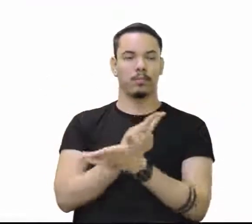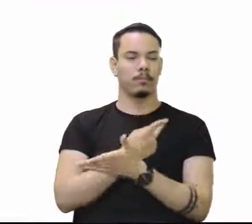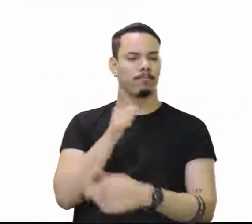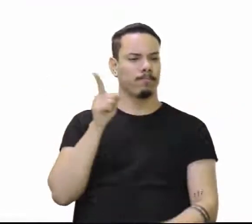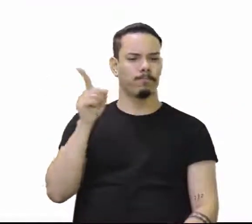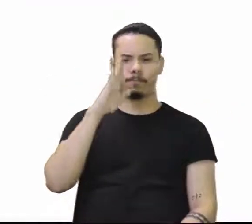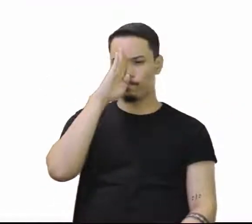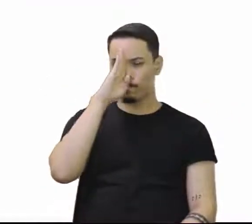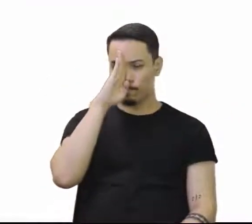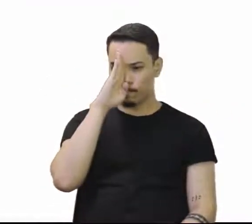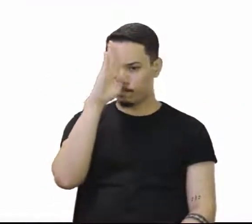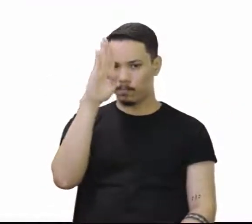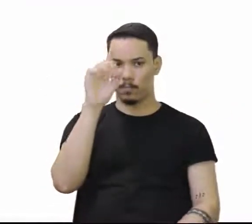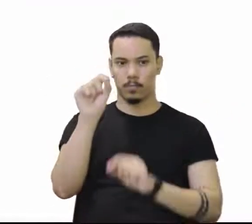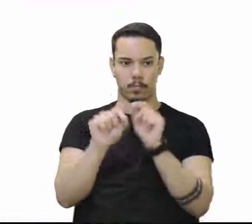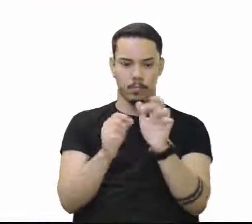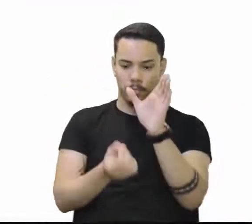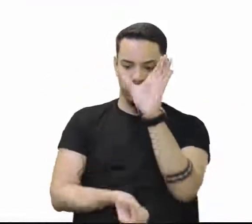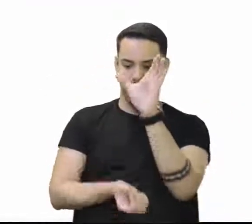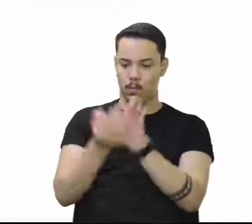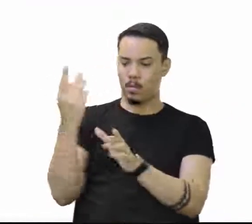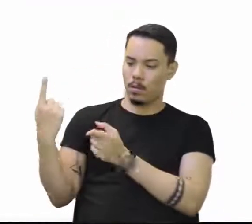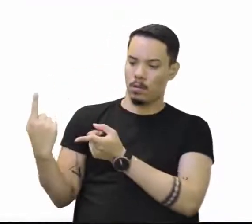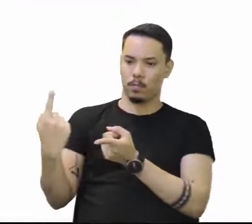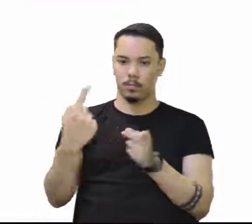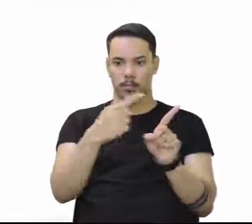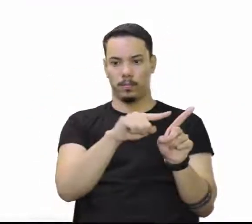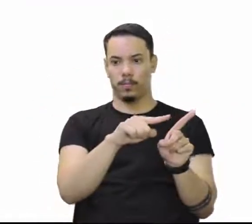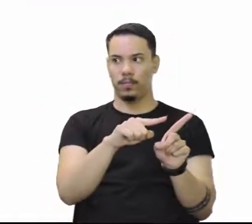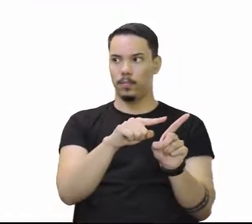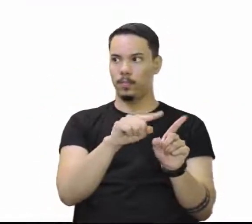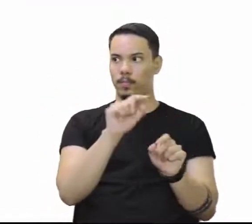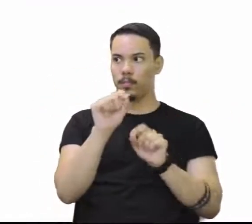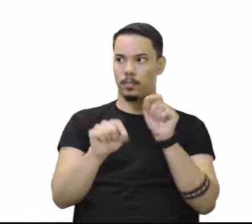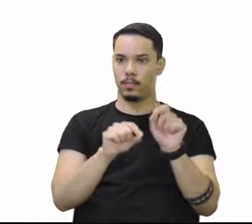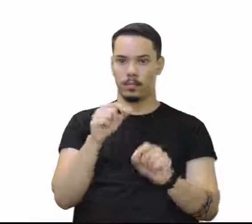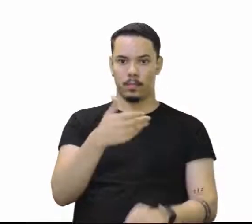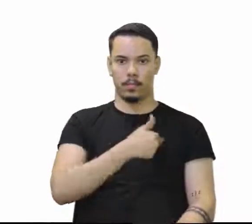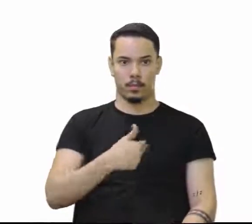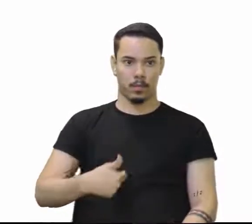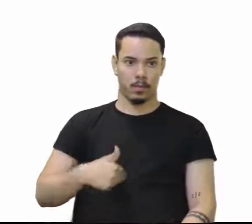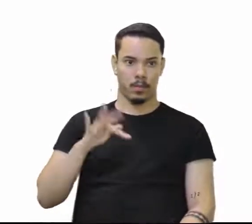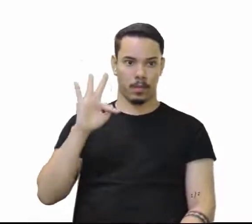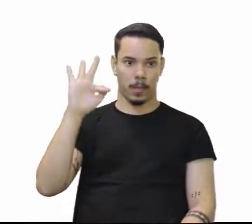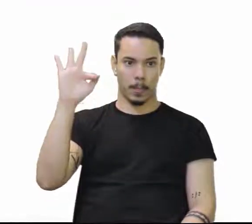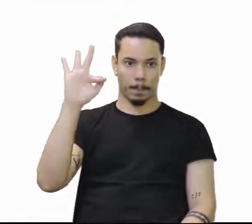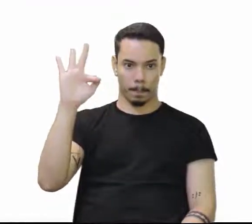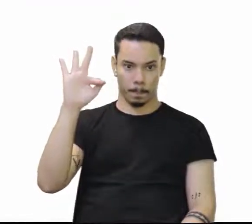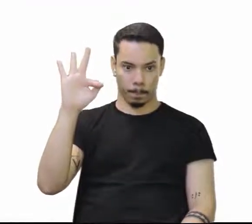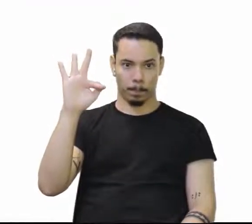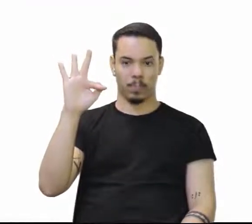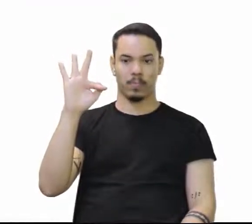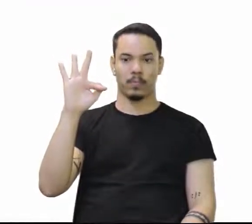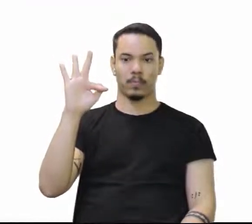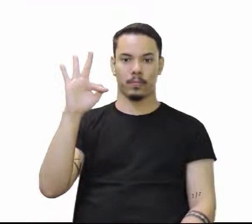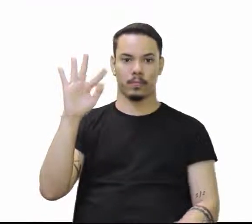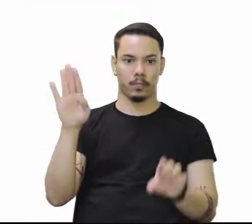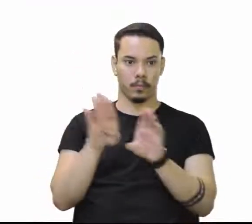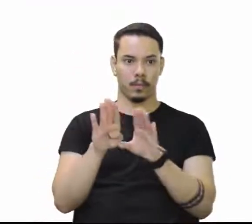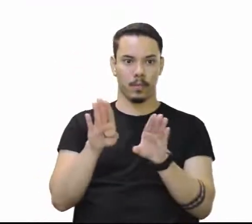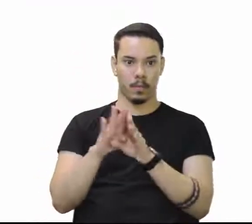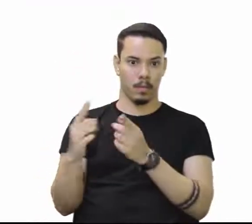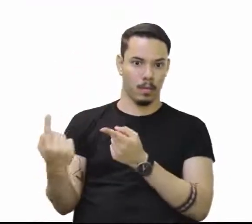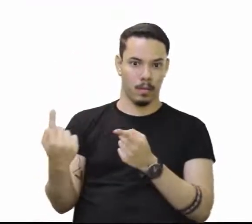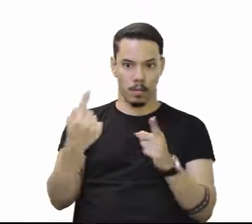É aí que ele vai se insurgir contra o governo federal. É aí, neste momento aí, que ele vai se insurgir contra o